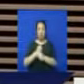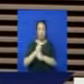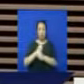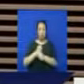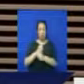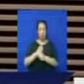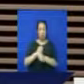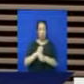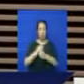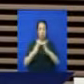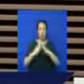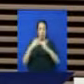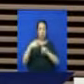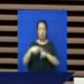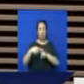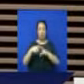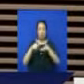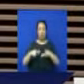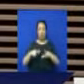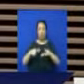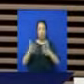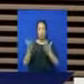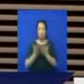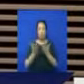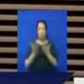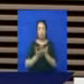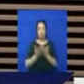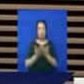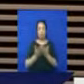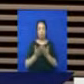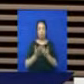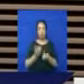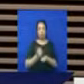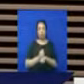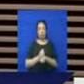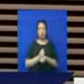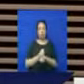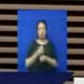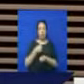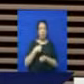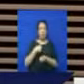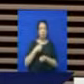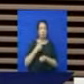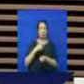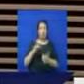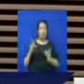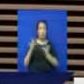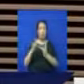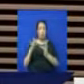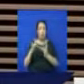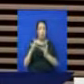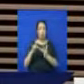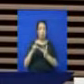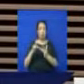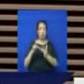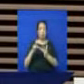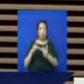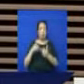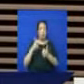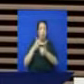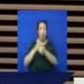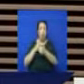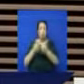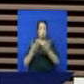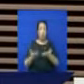Talvez eu não fosse a pessoa mais preparada por não ter um contato tão próximo, pelo menos por enquanto, ainda com